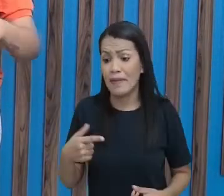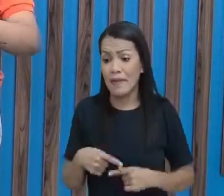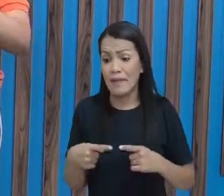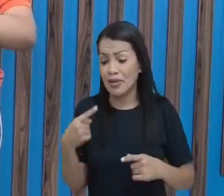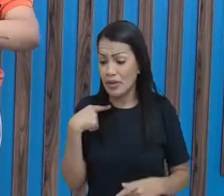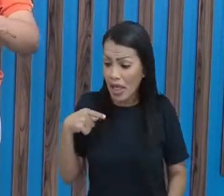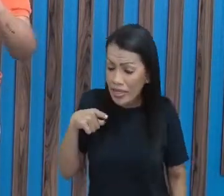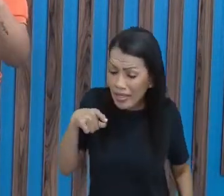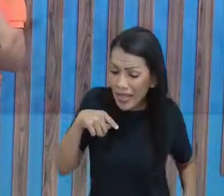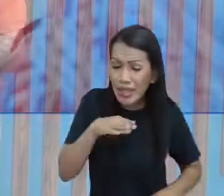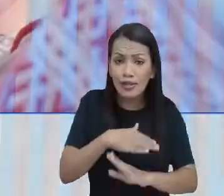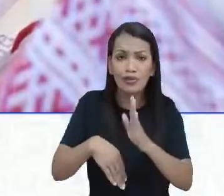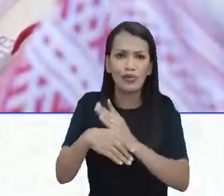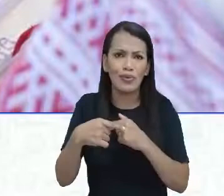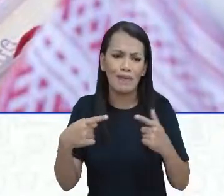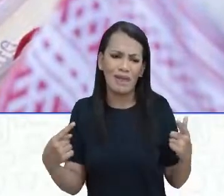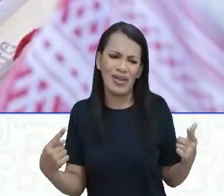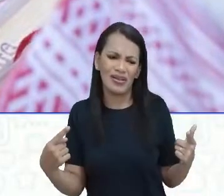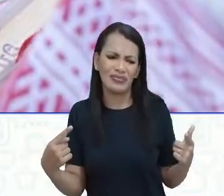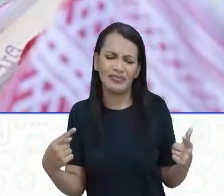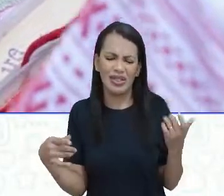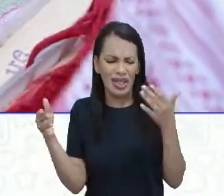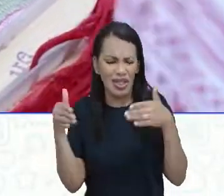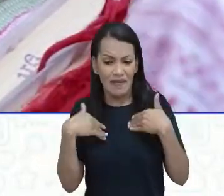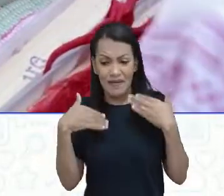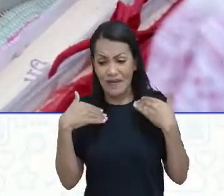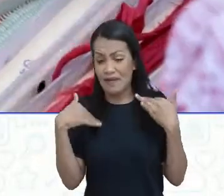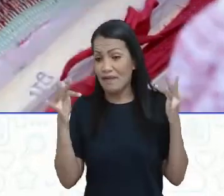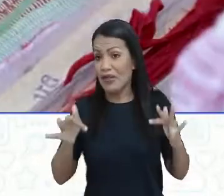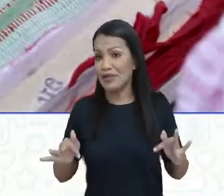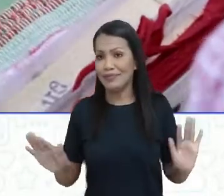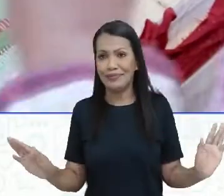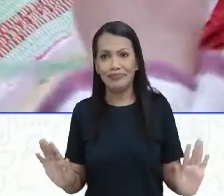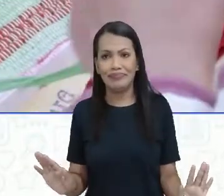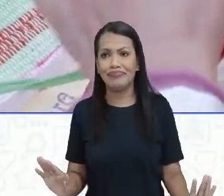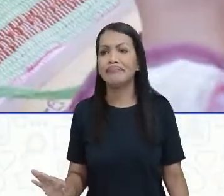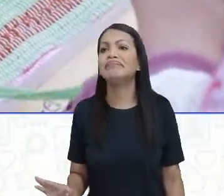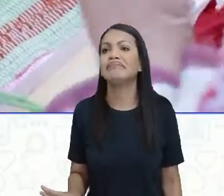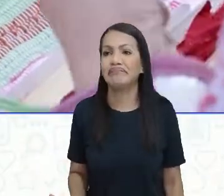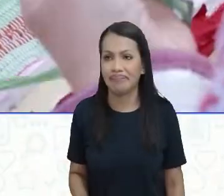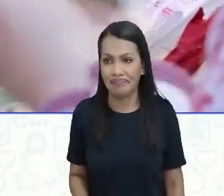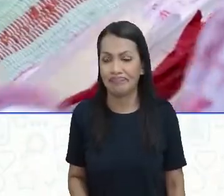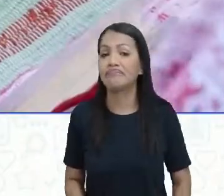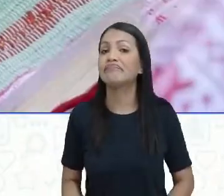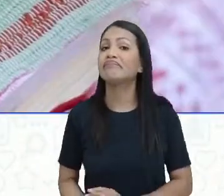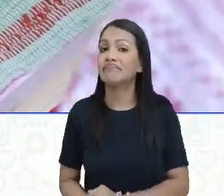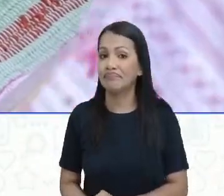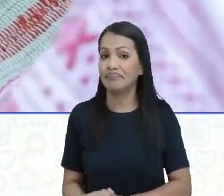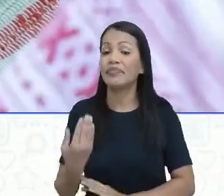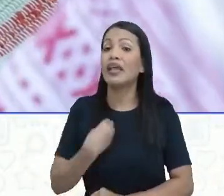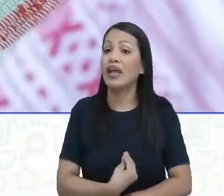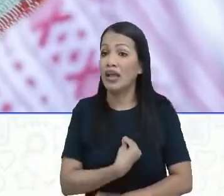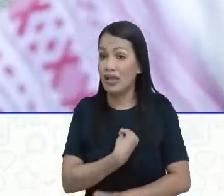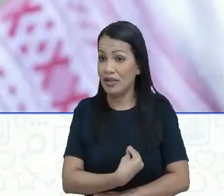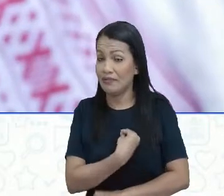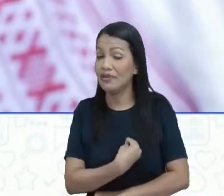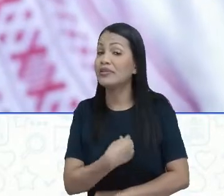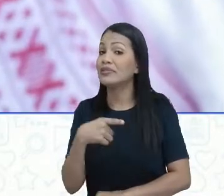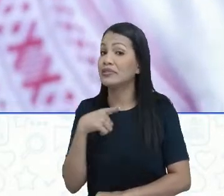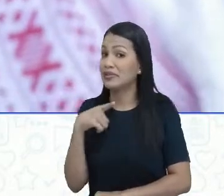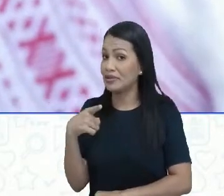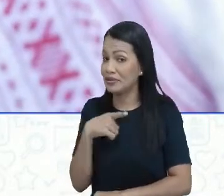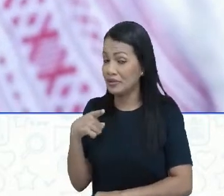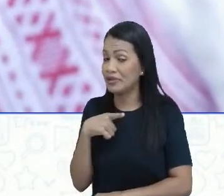Então, ela decide desfazer tudo. Em resposta ao descontentamento com relação ao marido e a vida que ela possuía